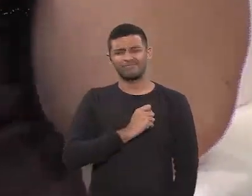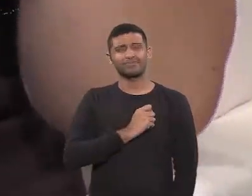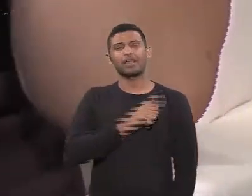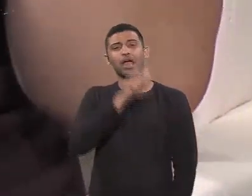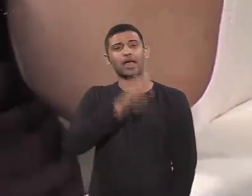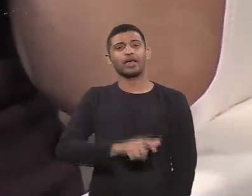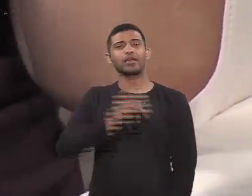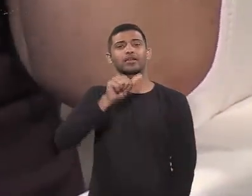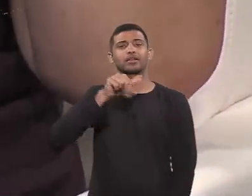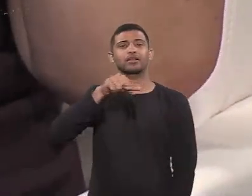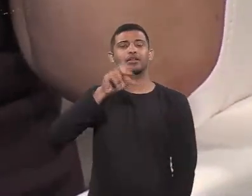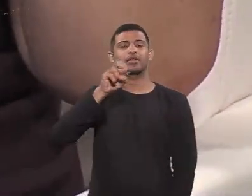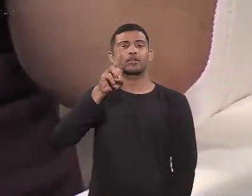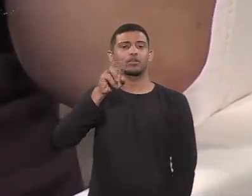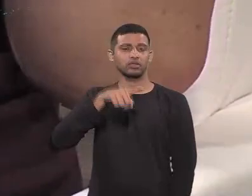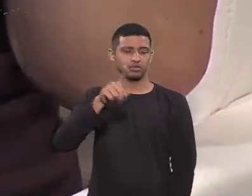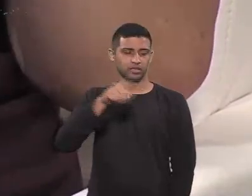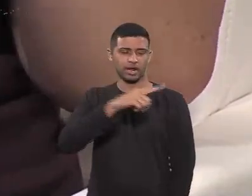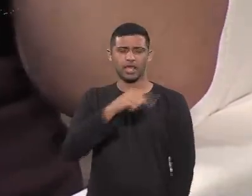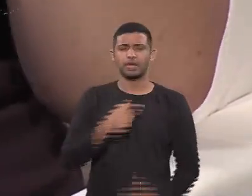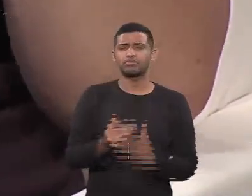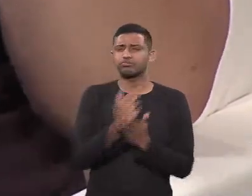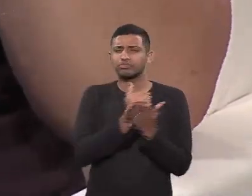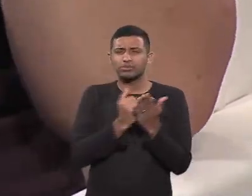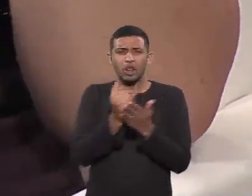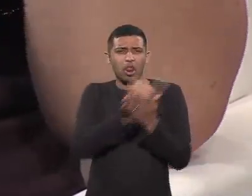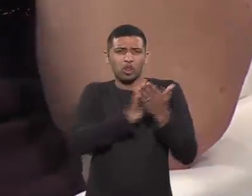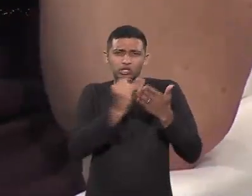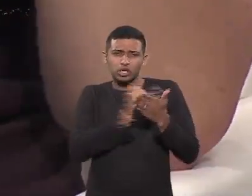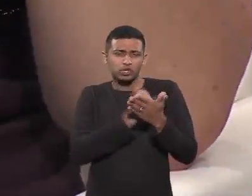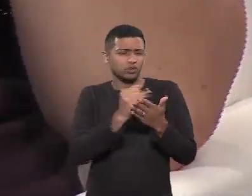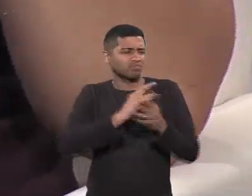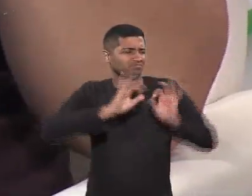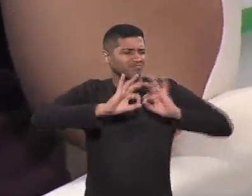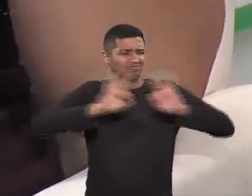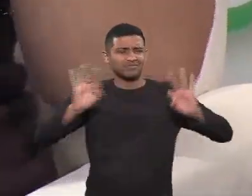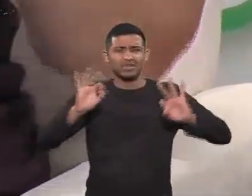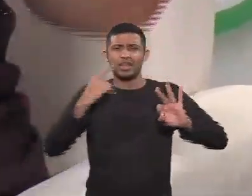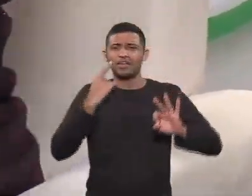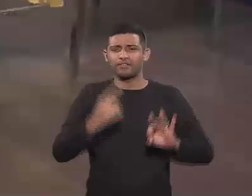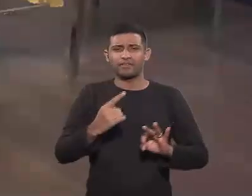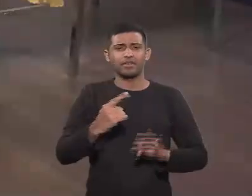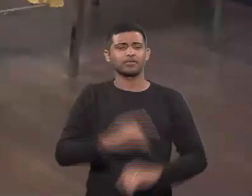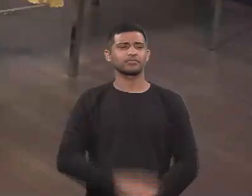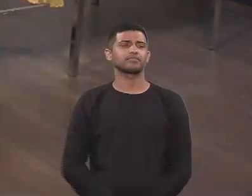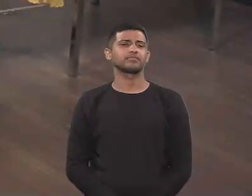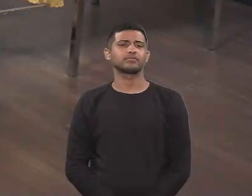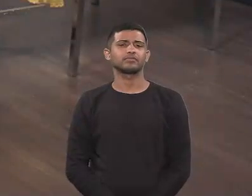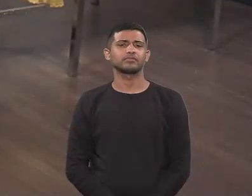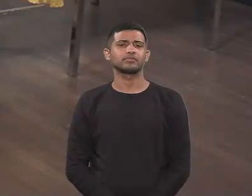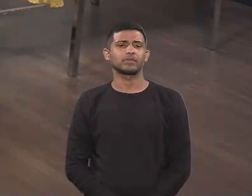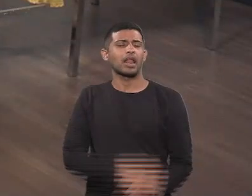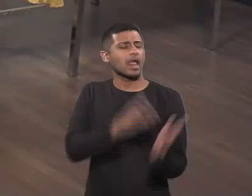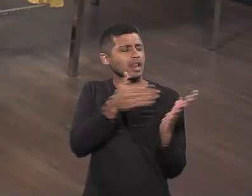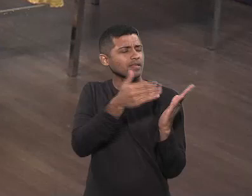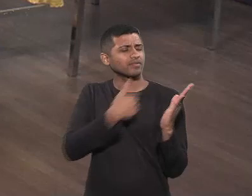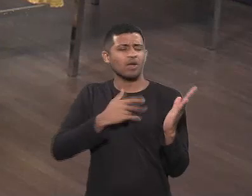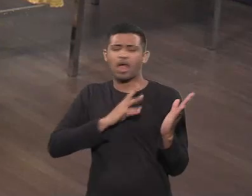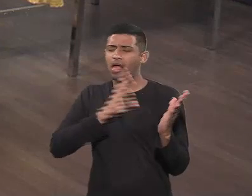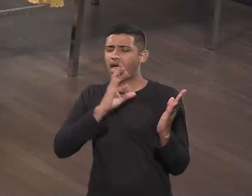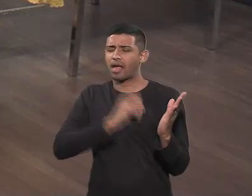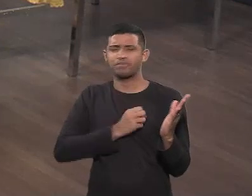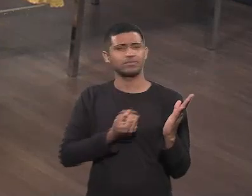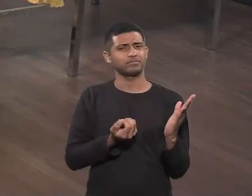O André Neves é um escritor e ilustrador maravilhoso. O Bax é uma das obras, eu considero uma